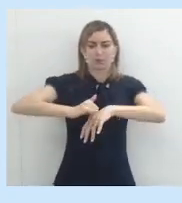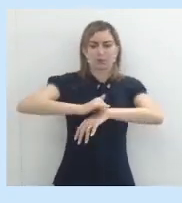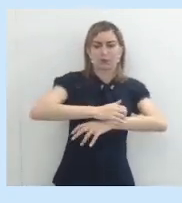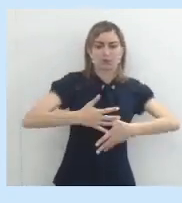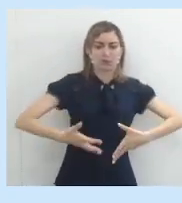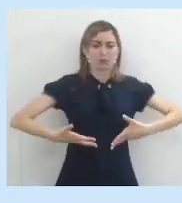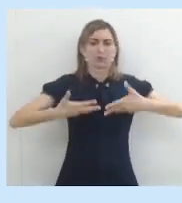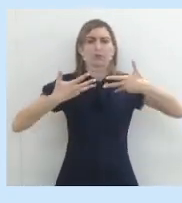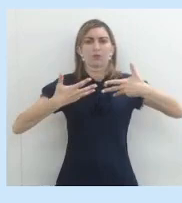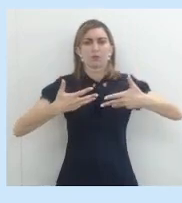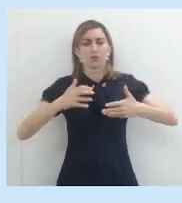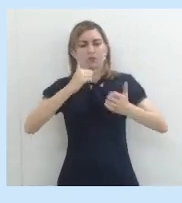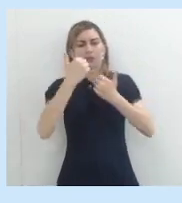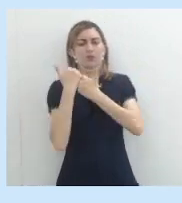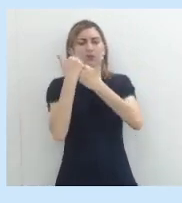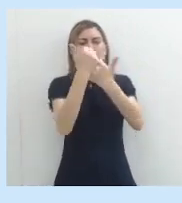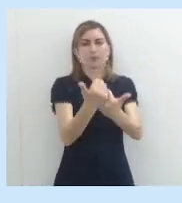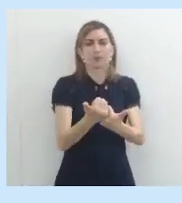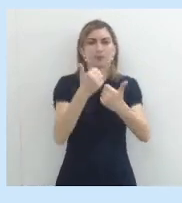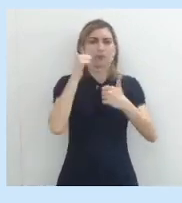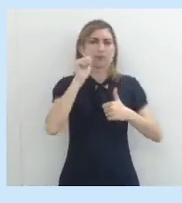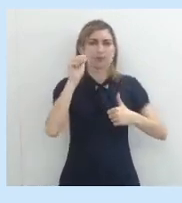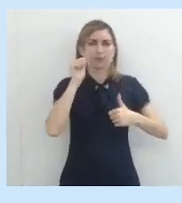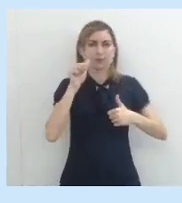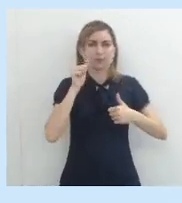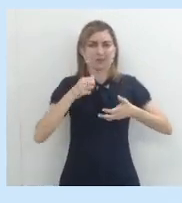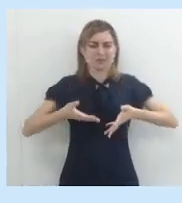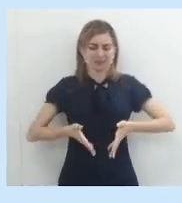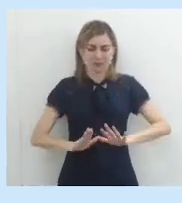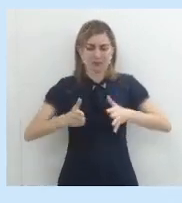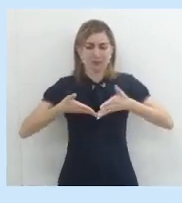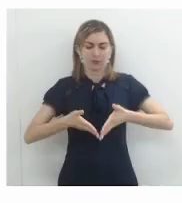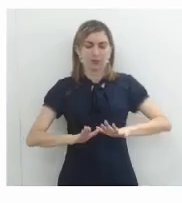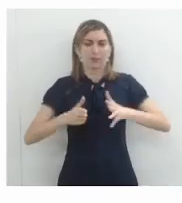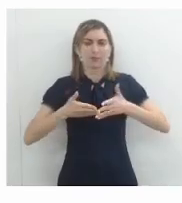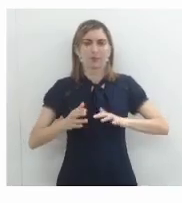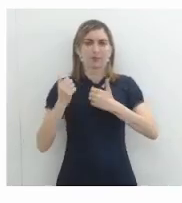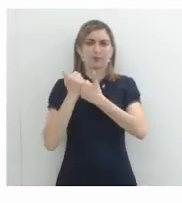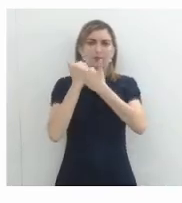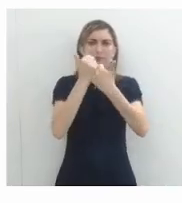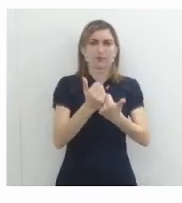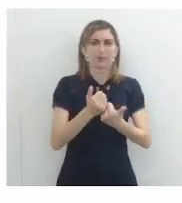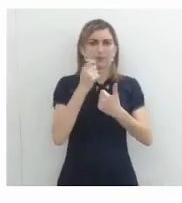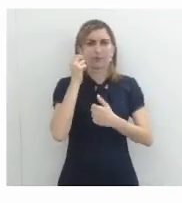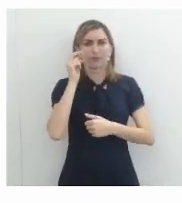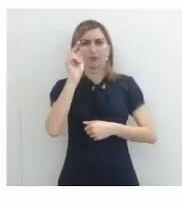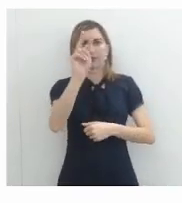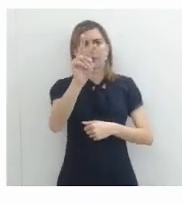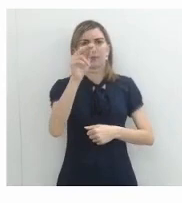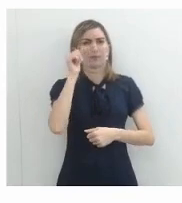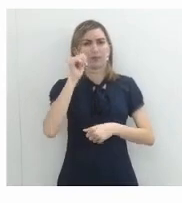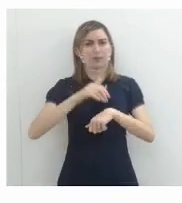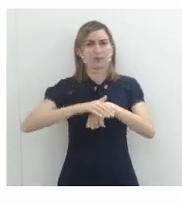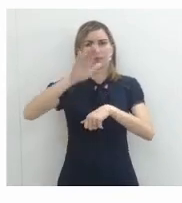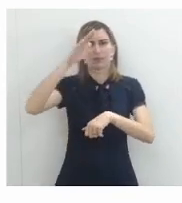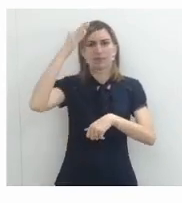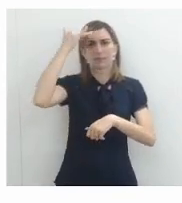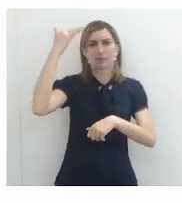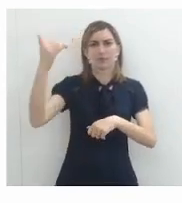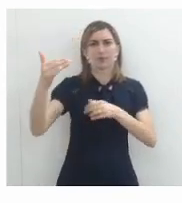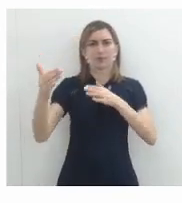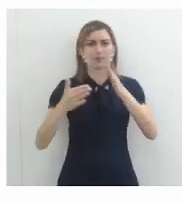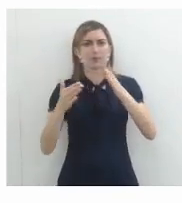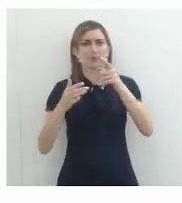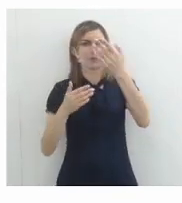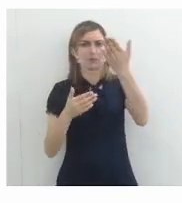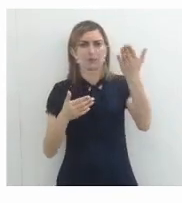essa feminilidade, a fertilidade, né, do nascimento. Aí você vê na imagem, né, uma das mais famosas desse período, né, que é